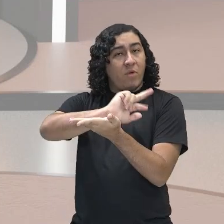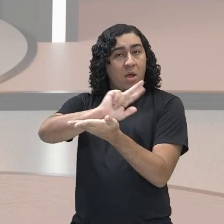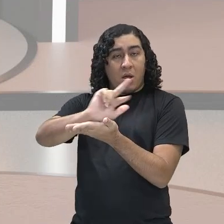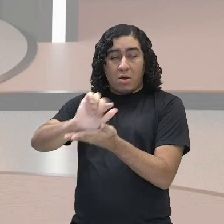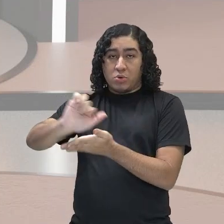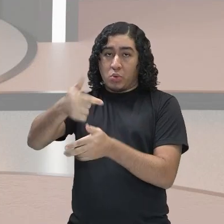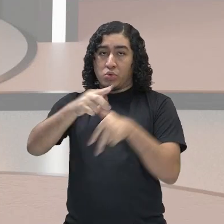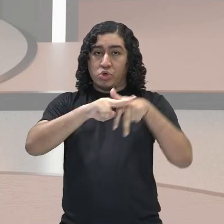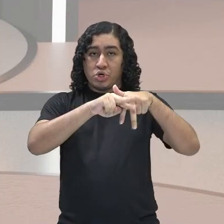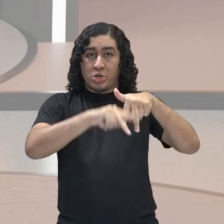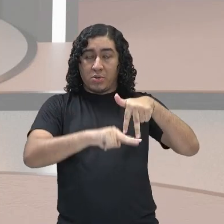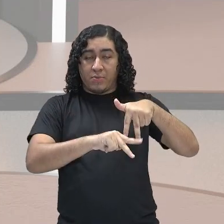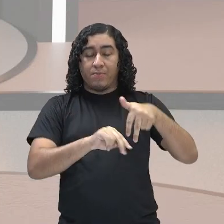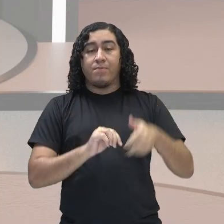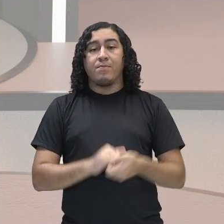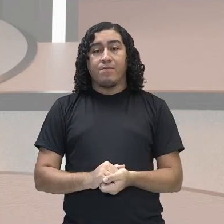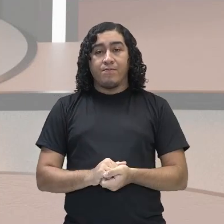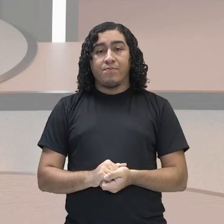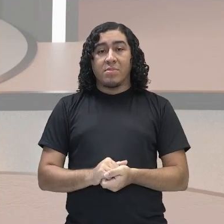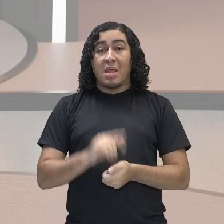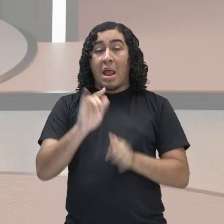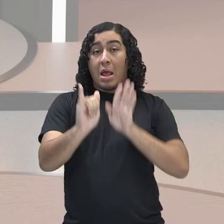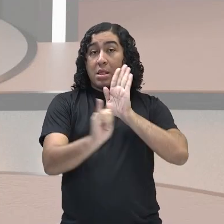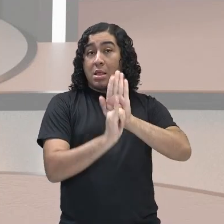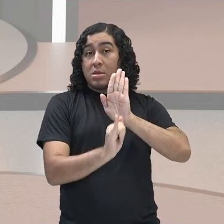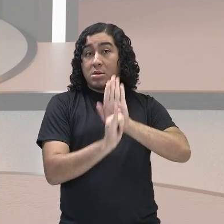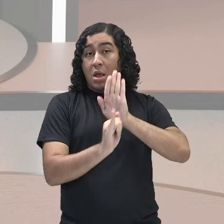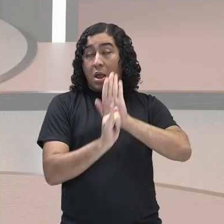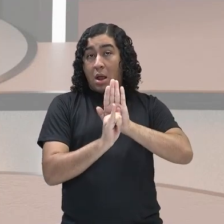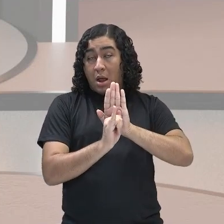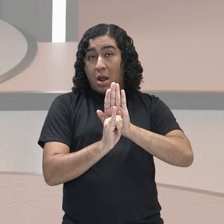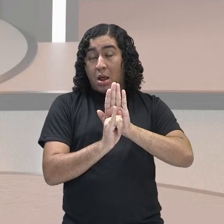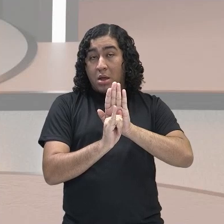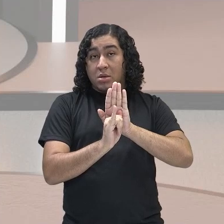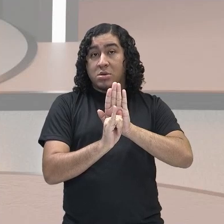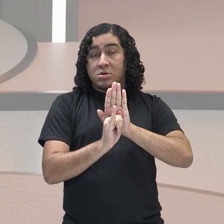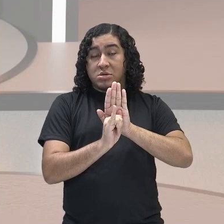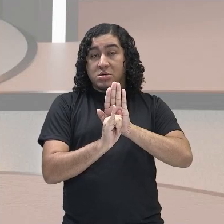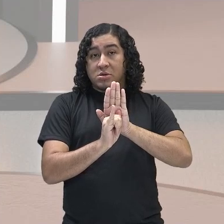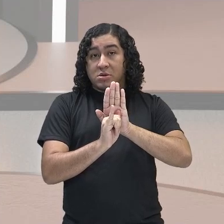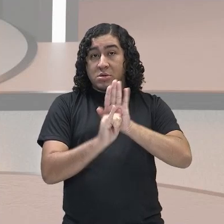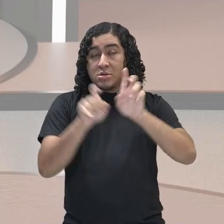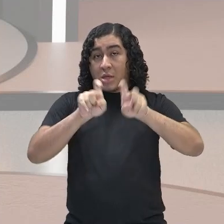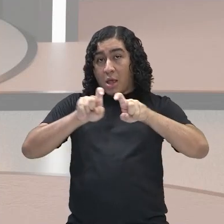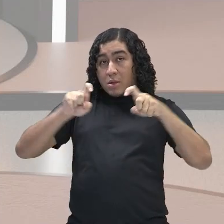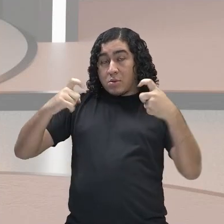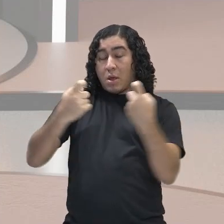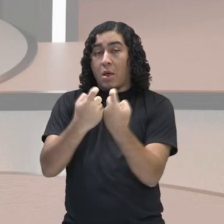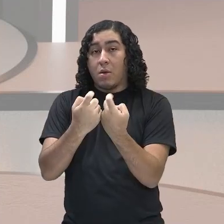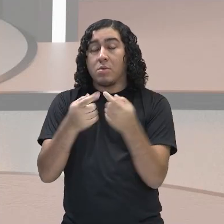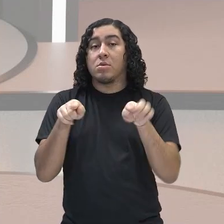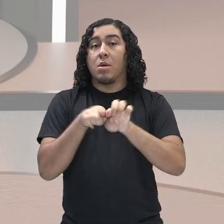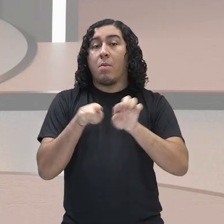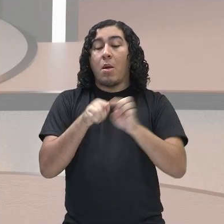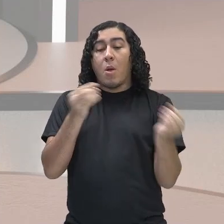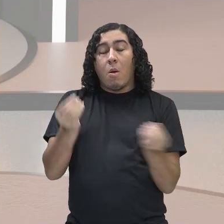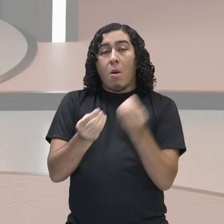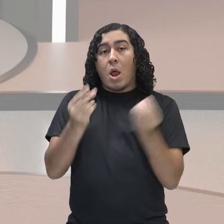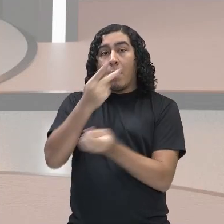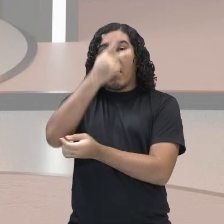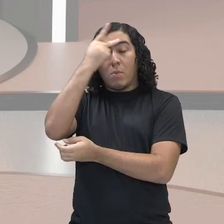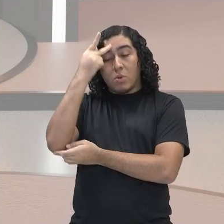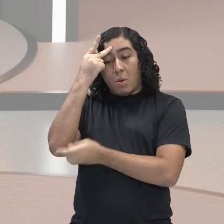gêneros. A questão da identidade sexual e da forma como você apresenta isso para a